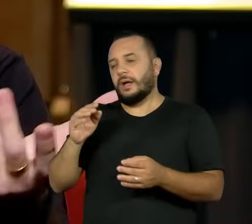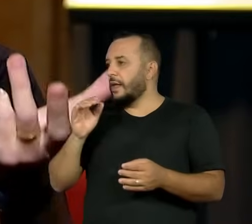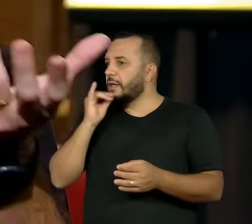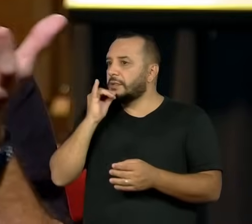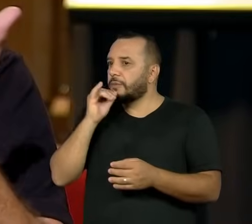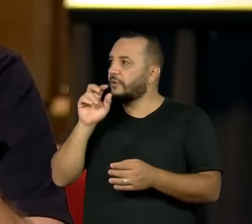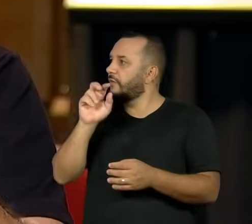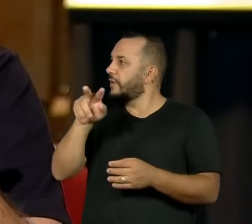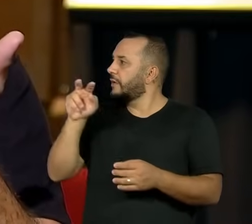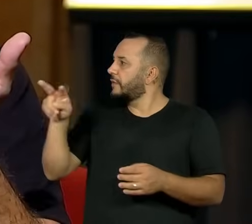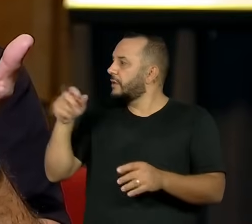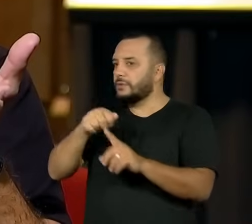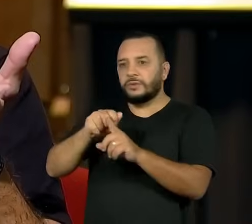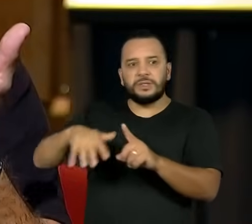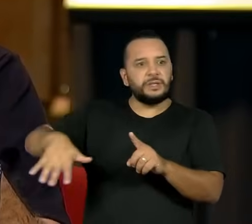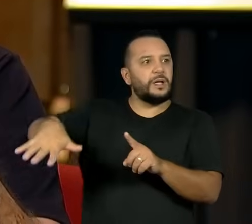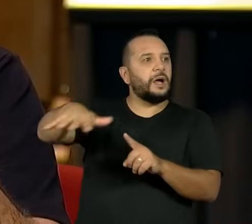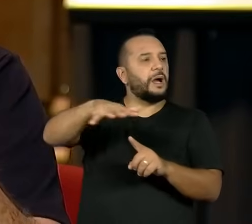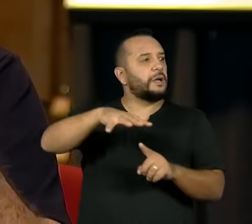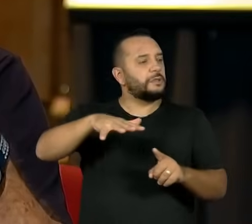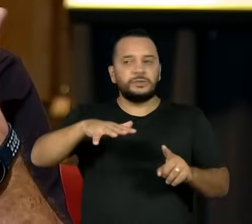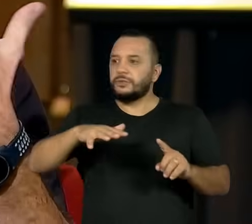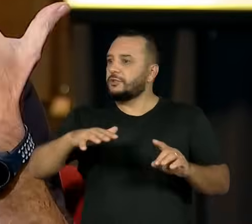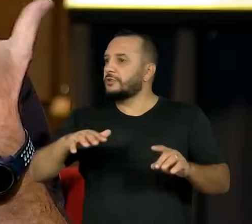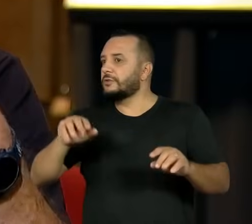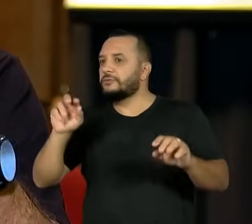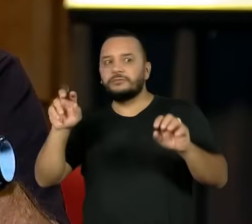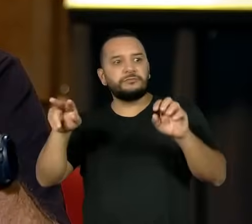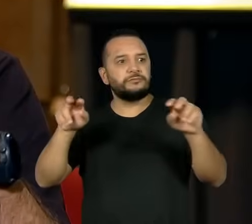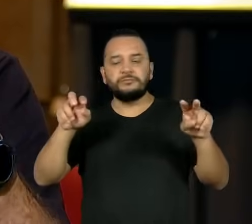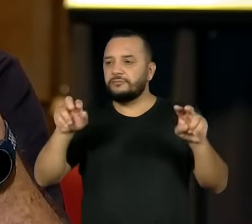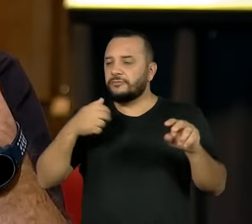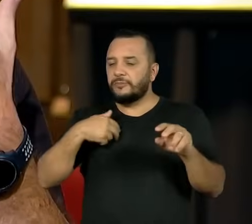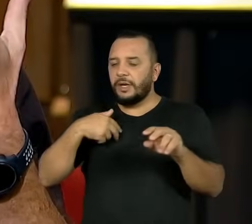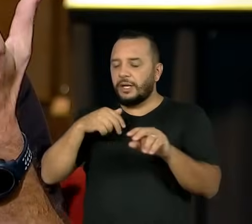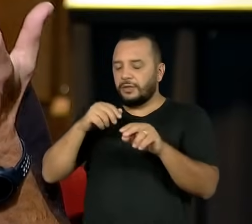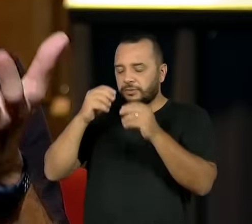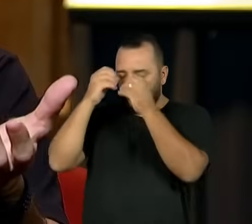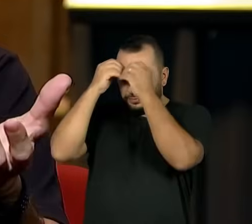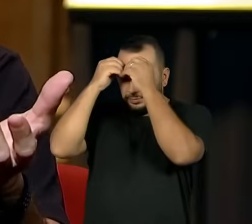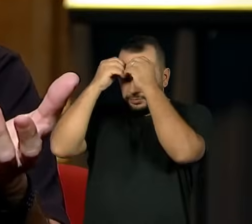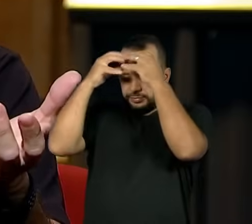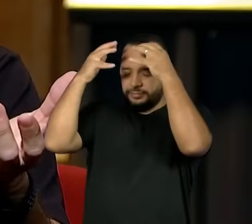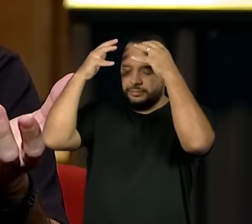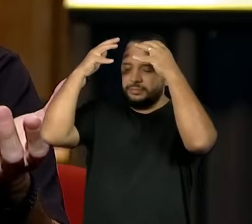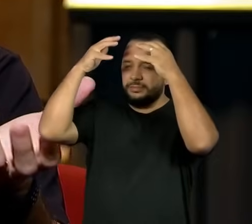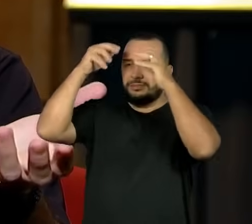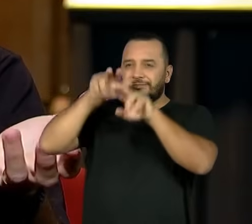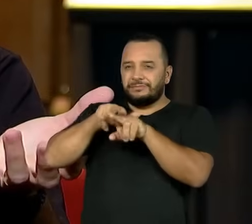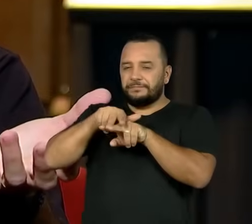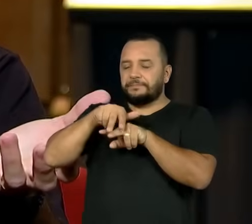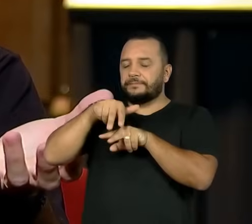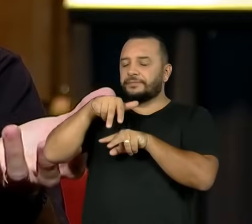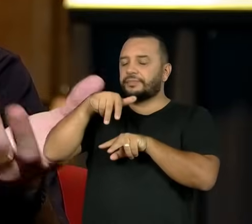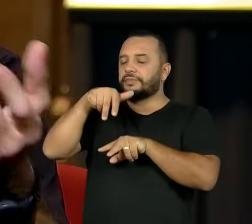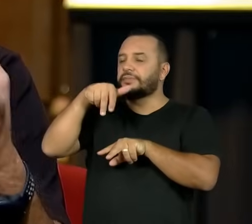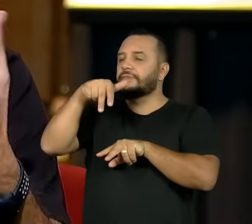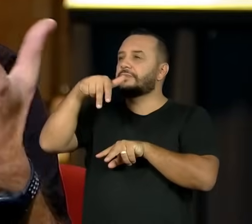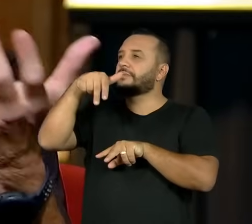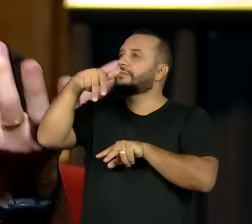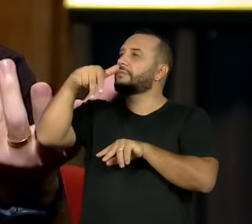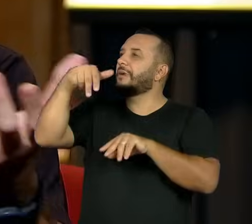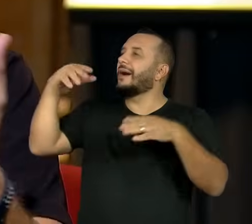que a gente vive aqui. Então, a partir do momento que você tem essas experiências de transcendência, o que a ciência tem tentado